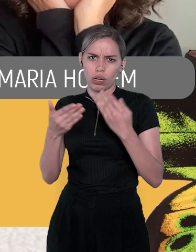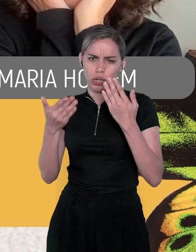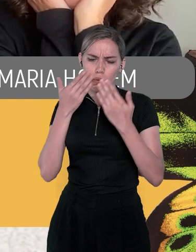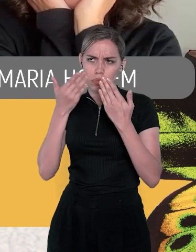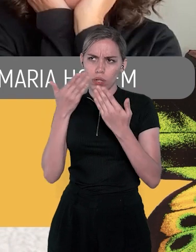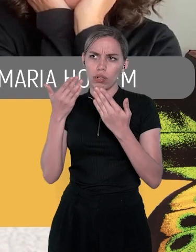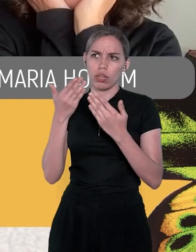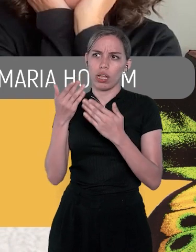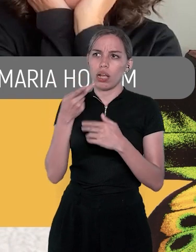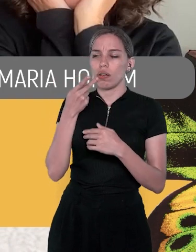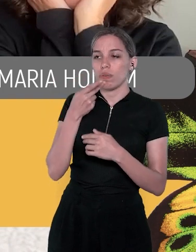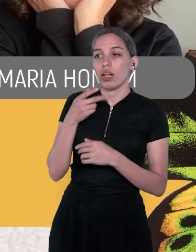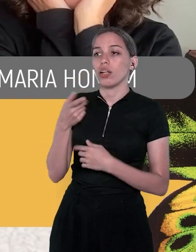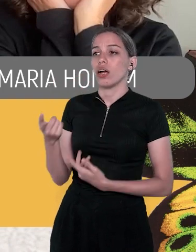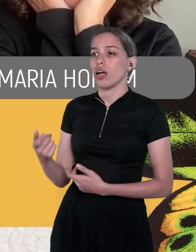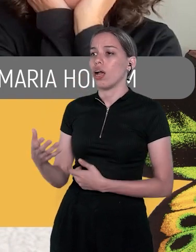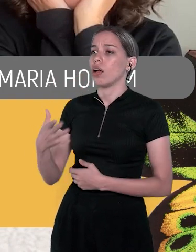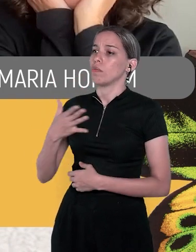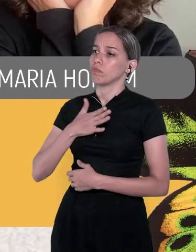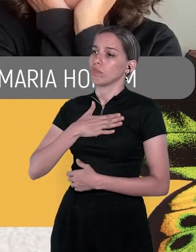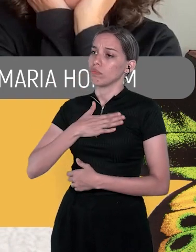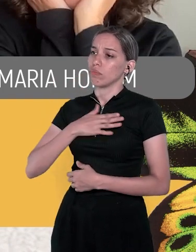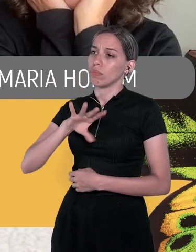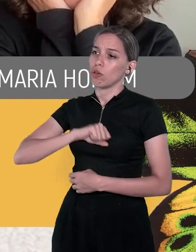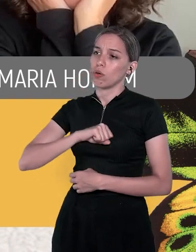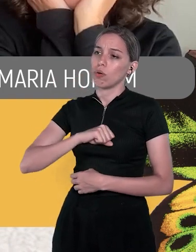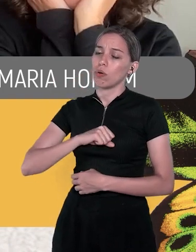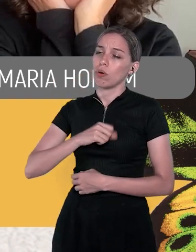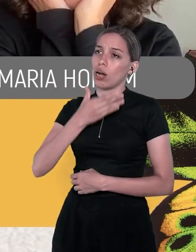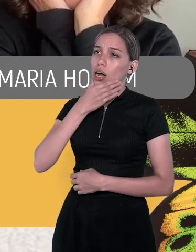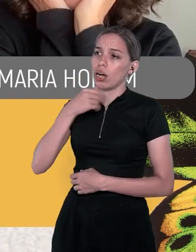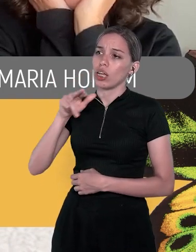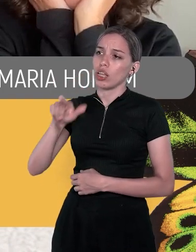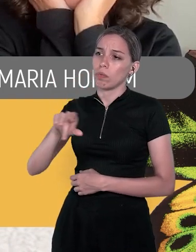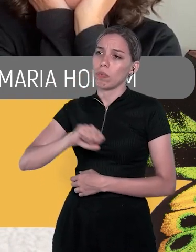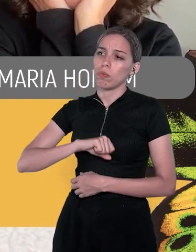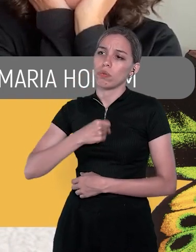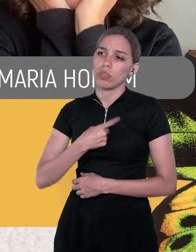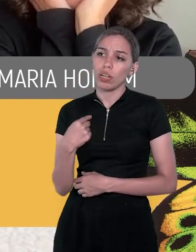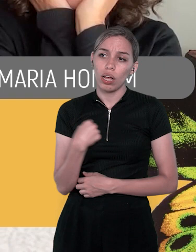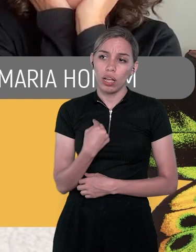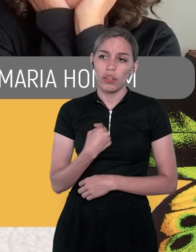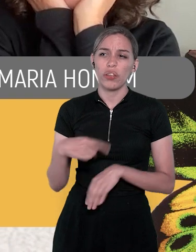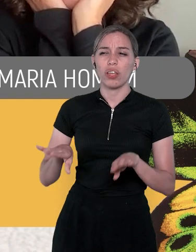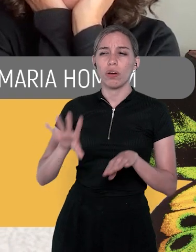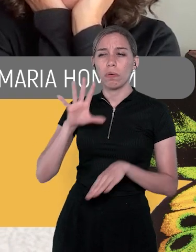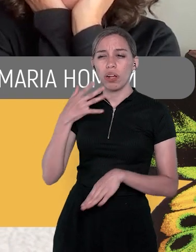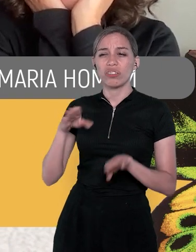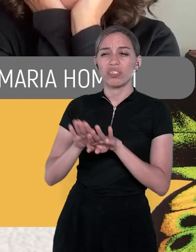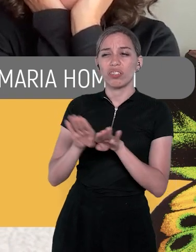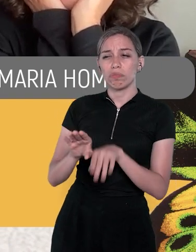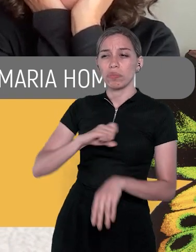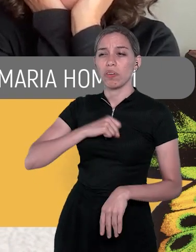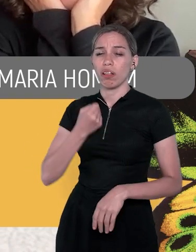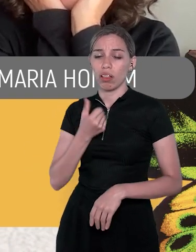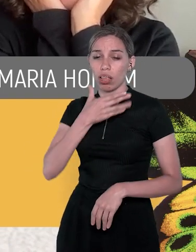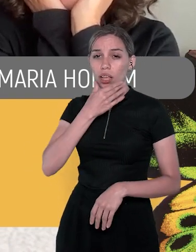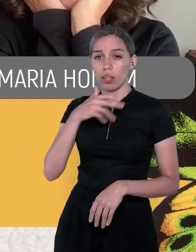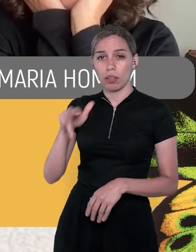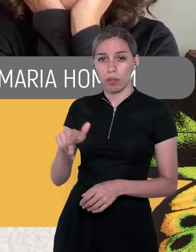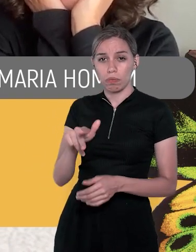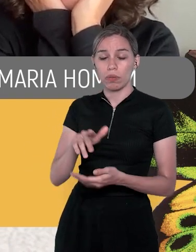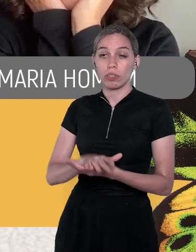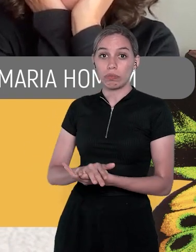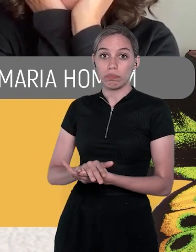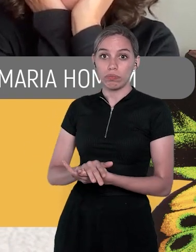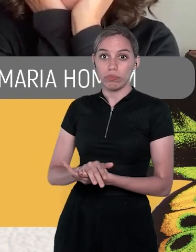falando sobre o ódio do irmão por ele, e que ele acha que ele também está odiando o irmão, etc. E quando eu estava